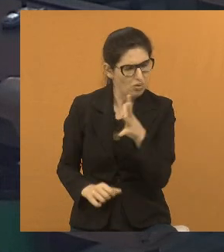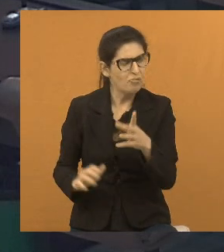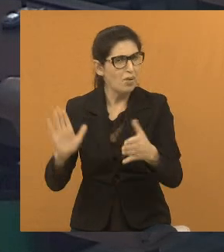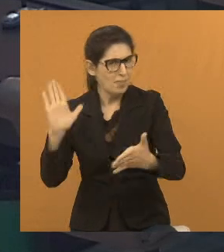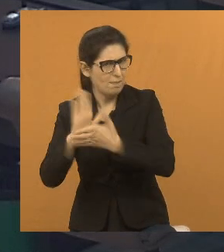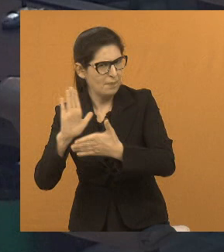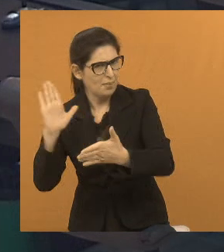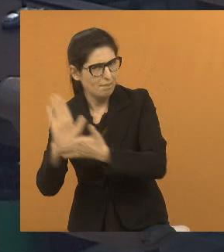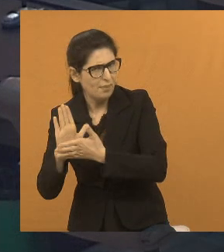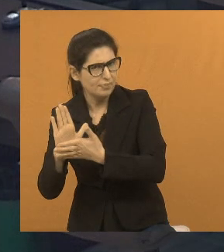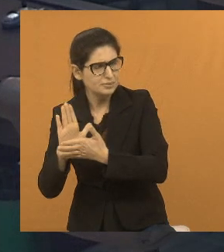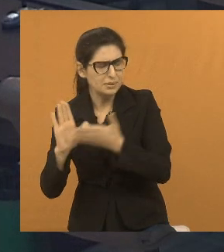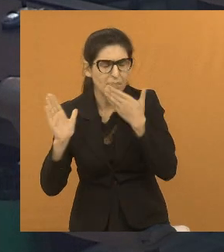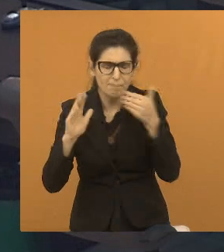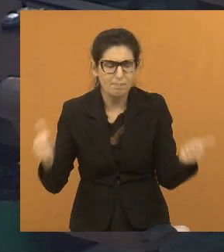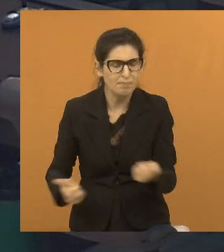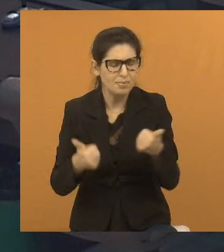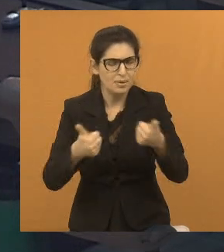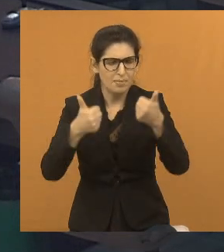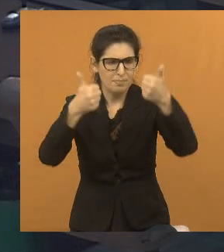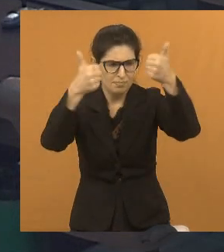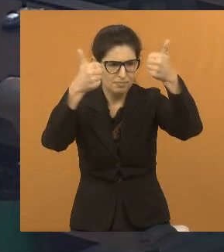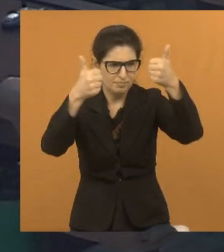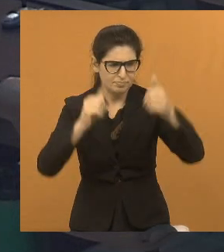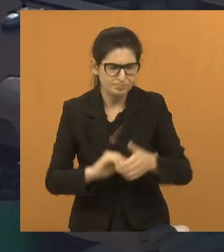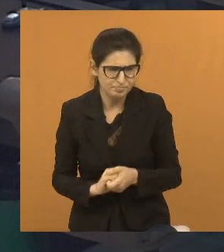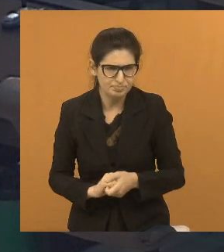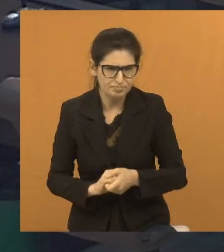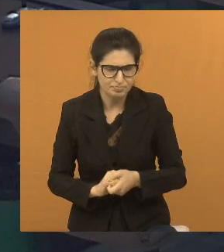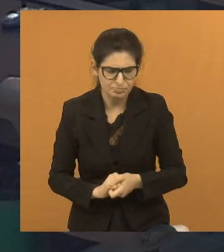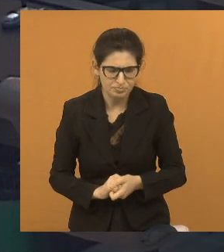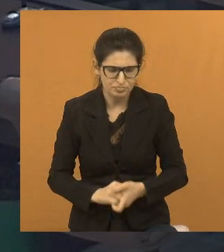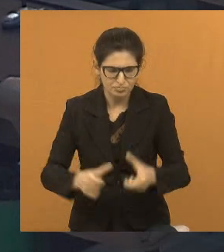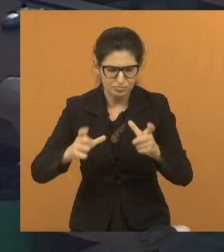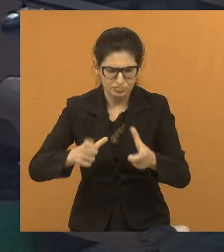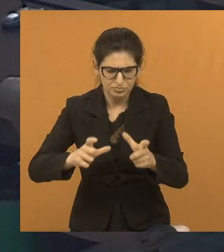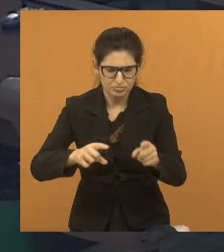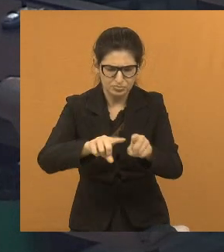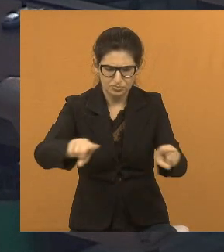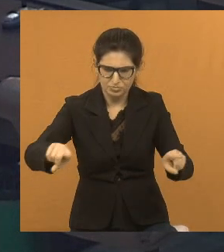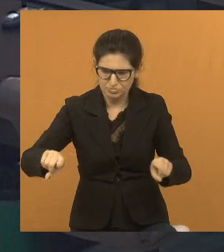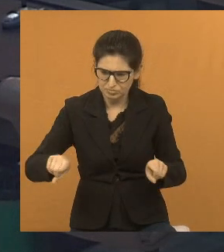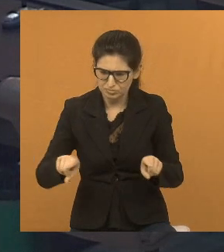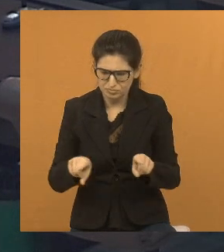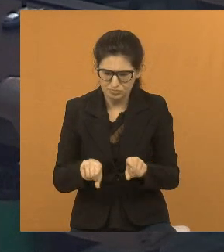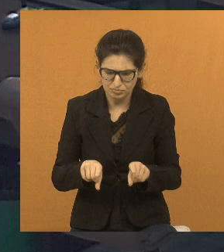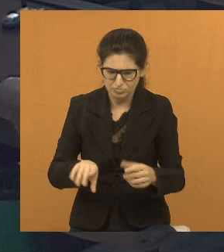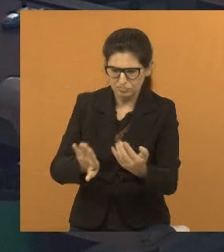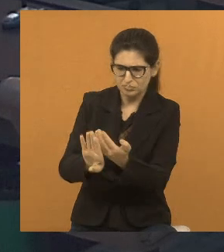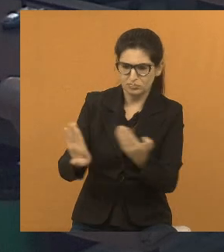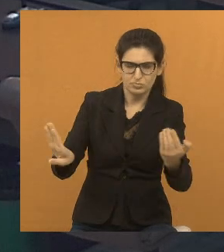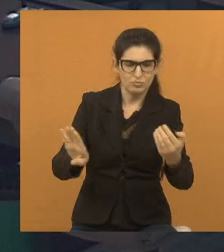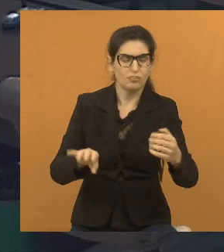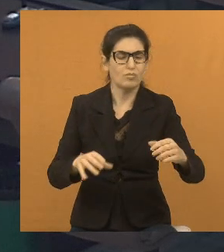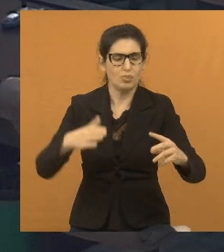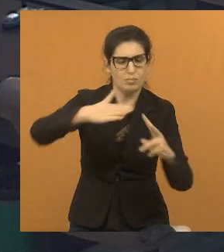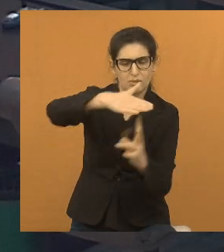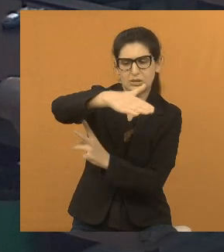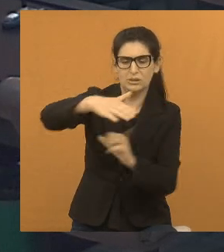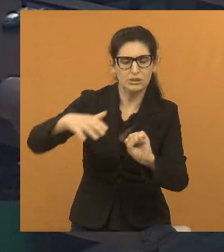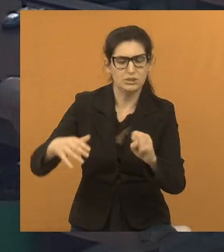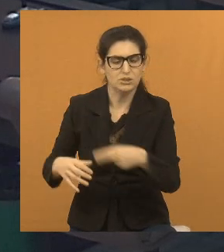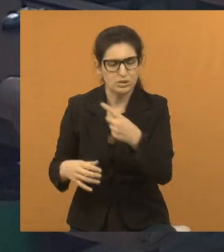a melhoria de zonas críticas, como, por exemplo, Ponte do São João, Avenida Siqueira